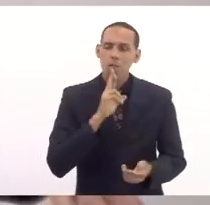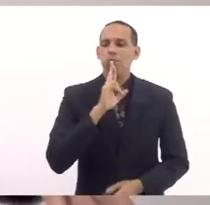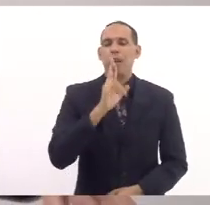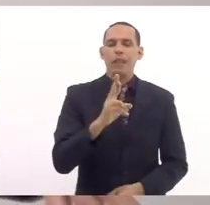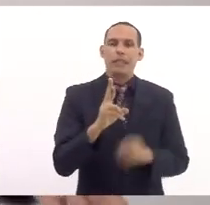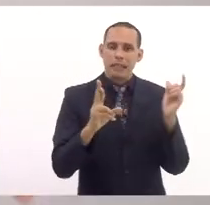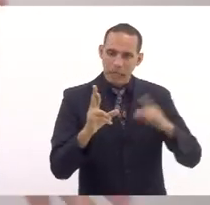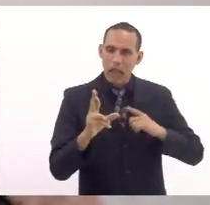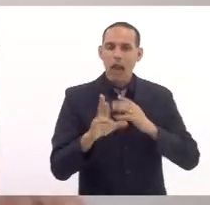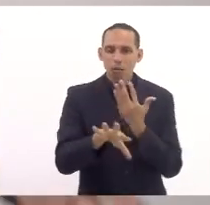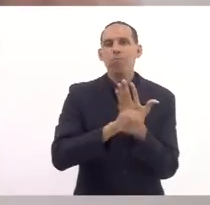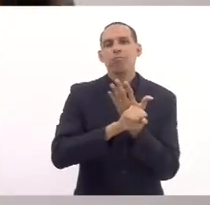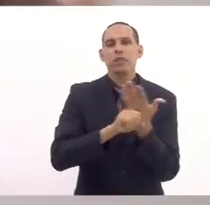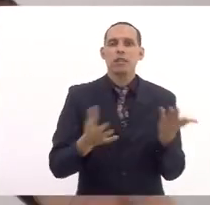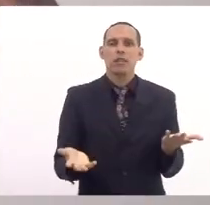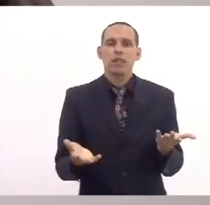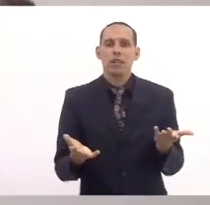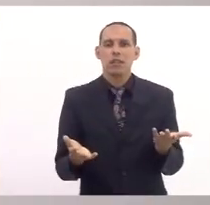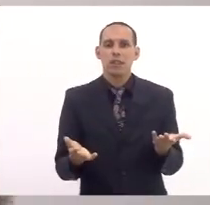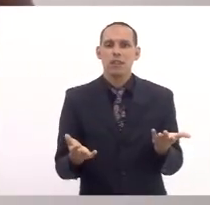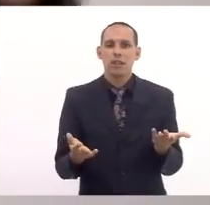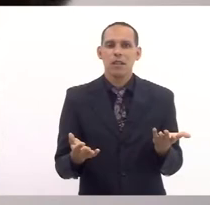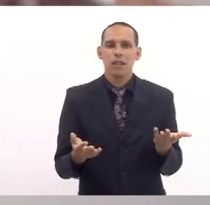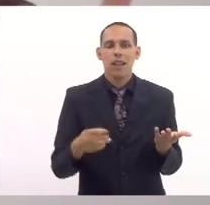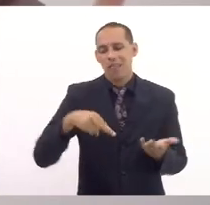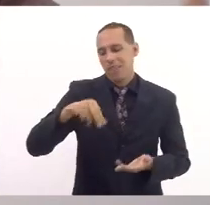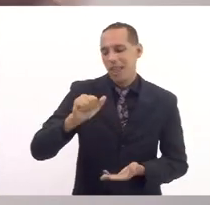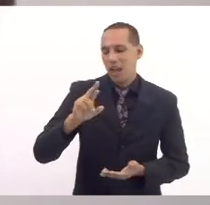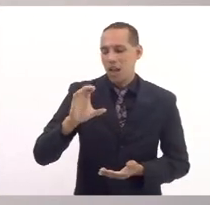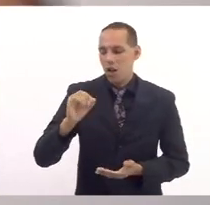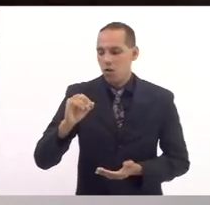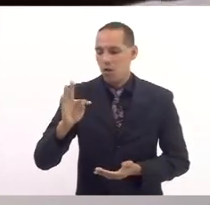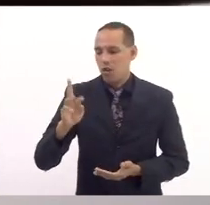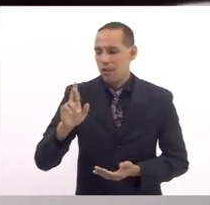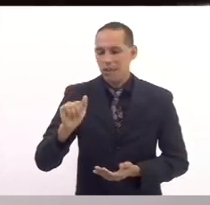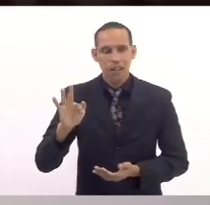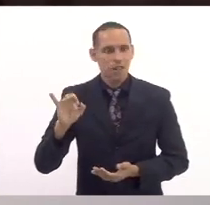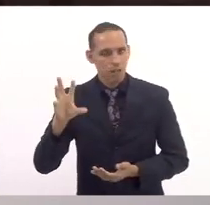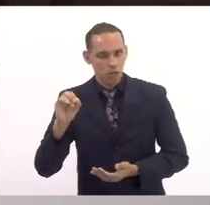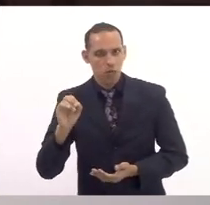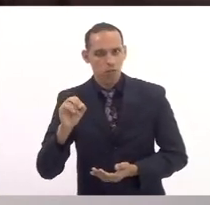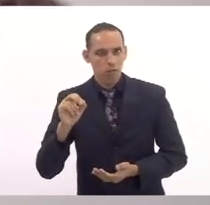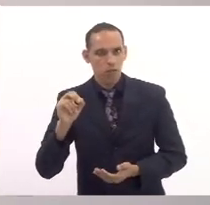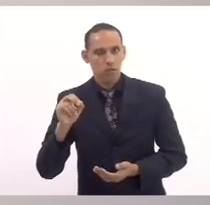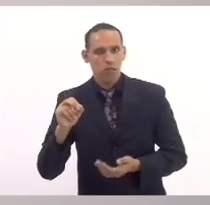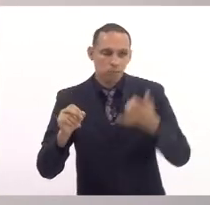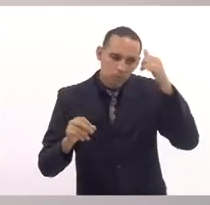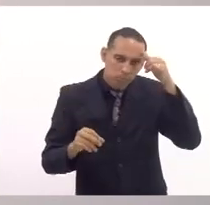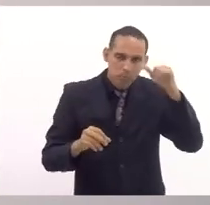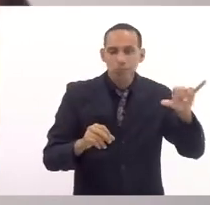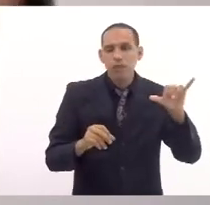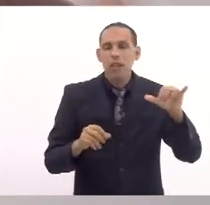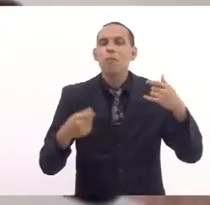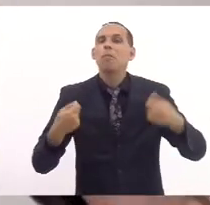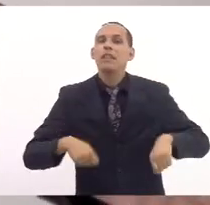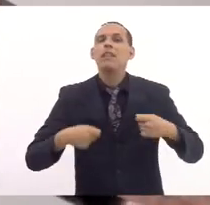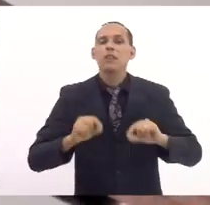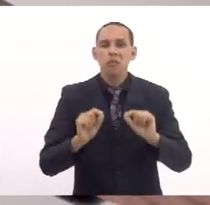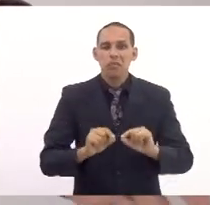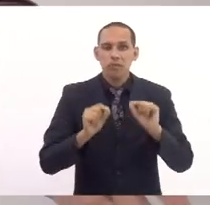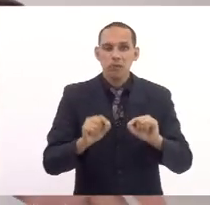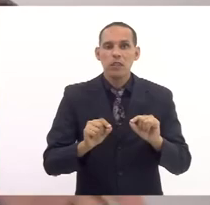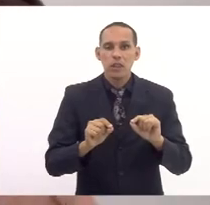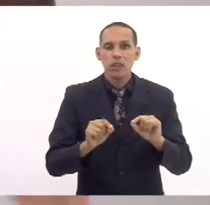concreta. Ora, para impedir o narcotráfico nessas 12 estações, que todo mundo sabe onde é necessário efetivo de X